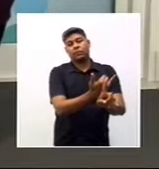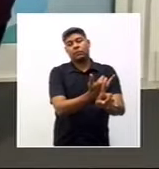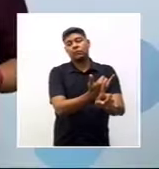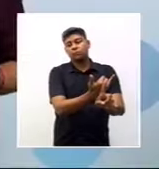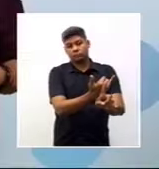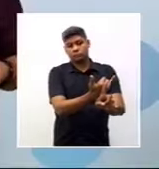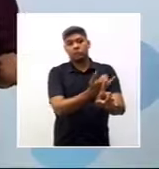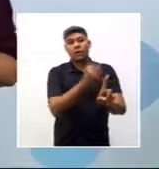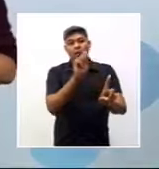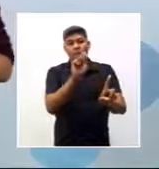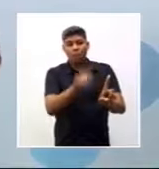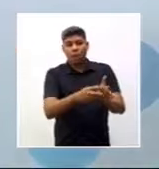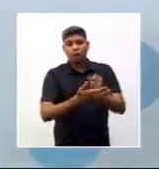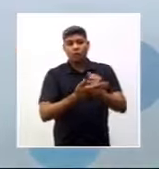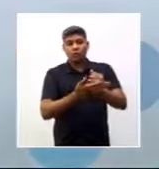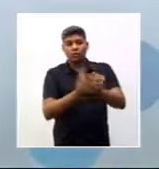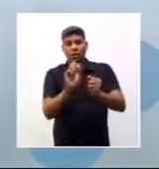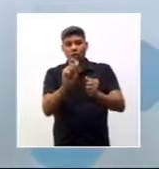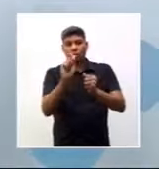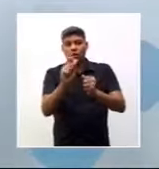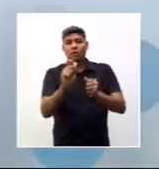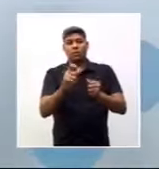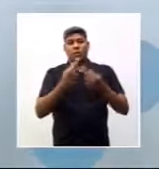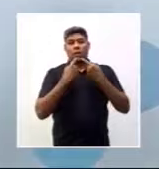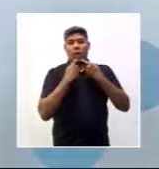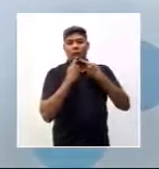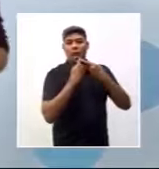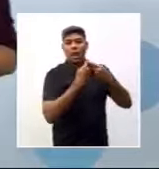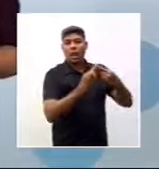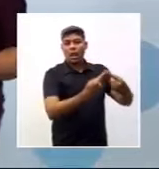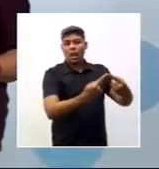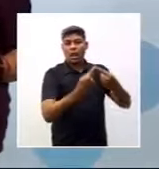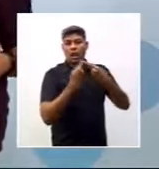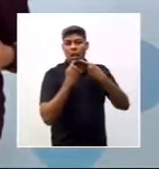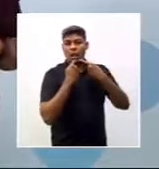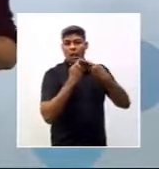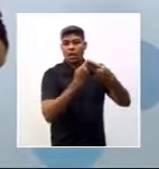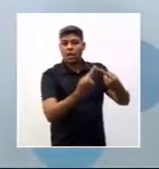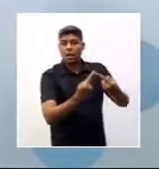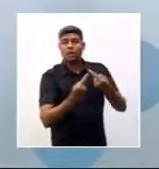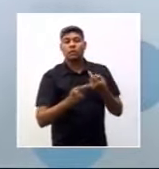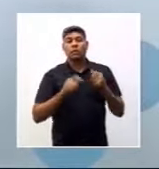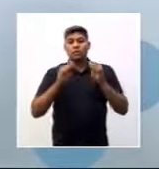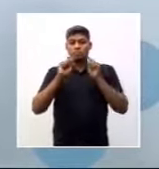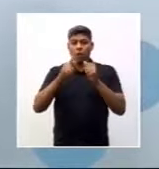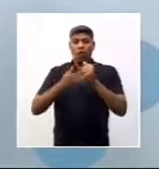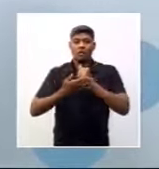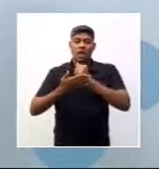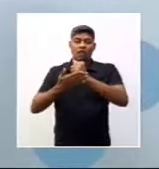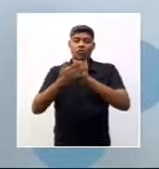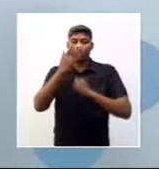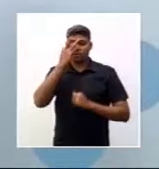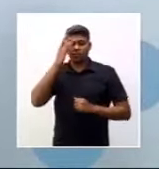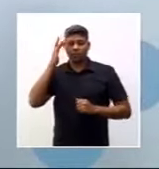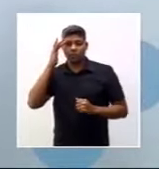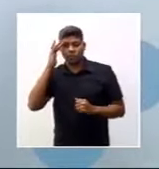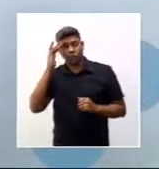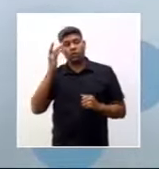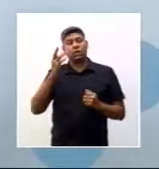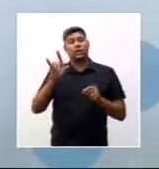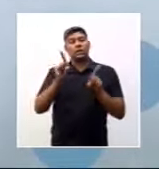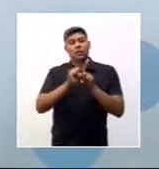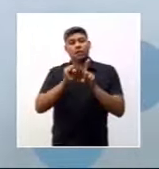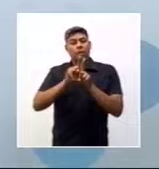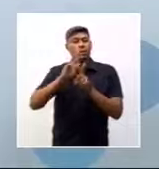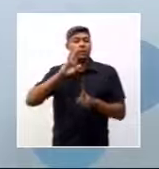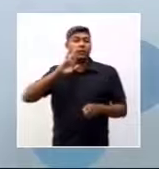vocês podem ajudar denunciando as páginas que estão emitindo as notícias falsas vocês podem ajudar essa pessoa a te denúncia